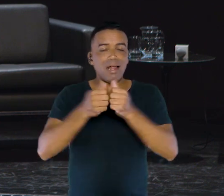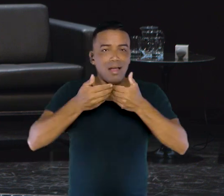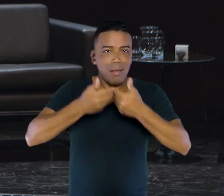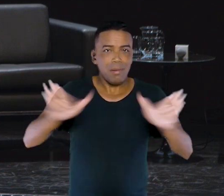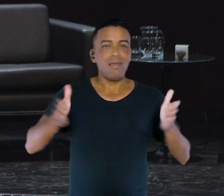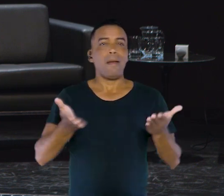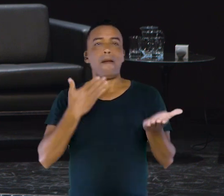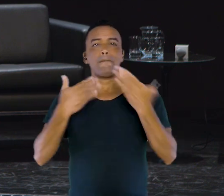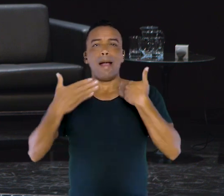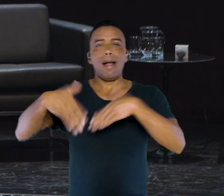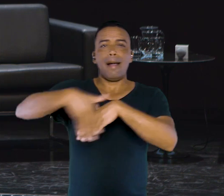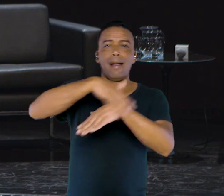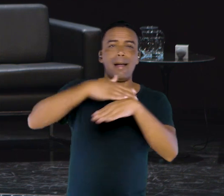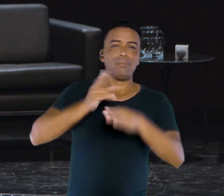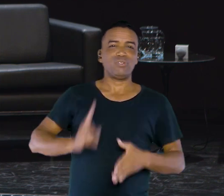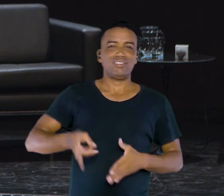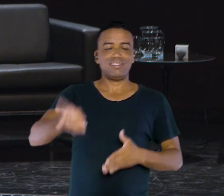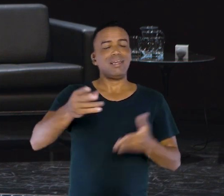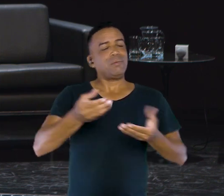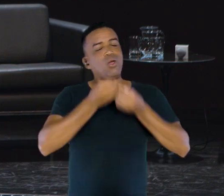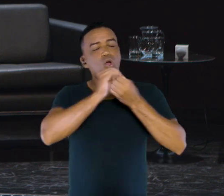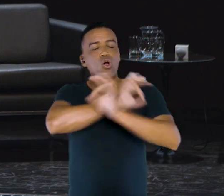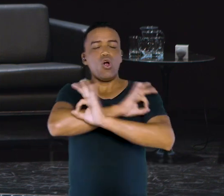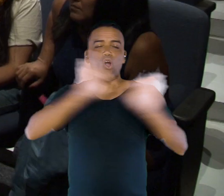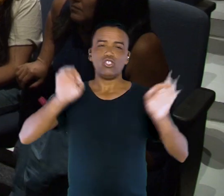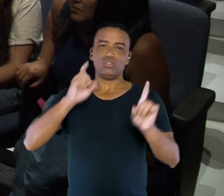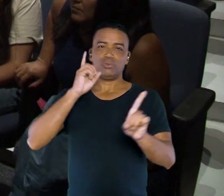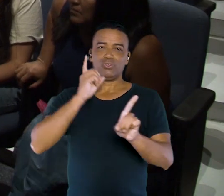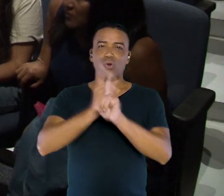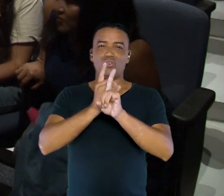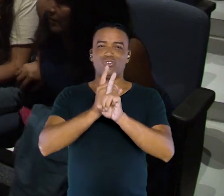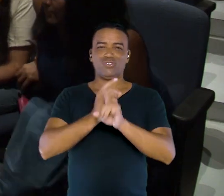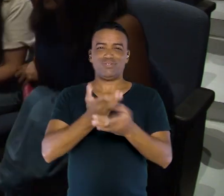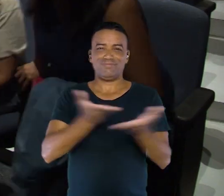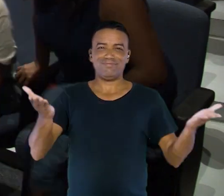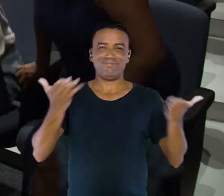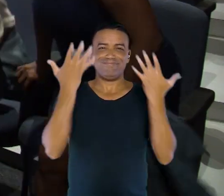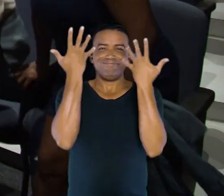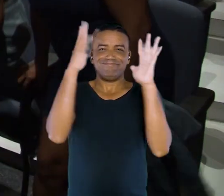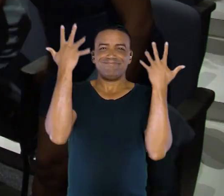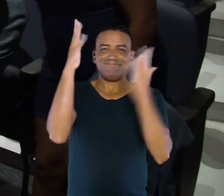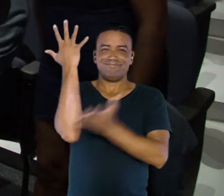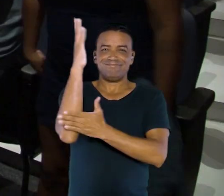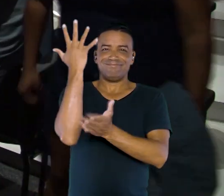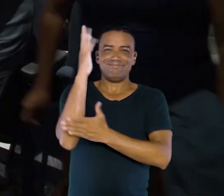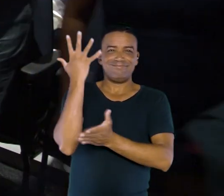para darmos início ao bate-papo. Desejamos a vocês um ótimo encontro.